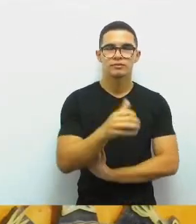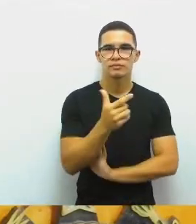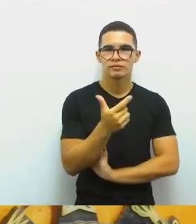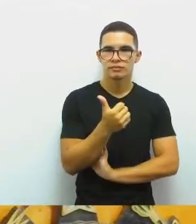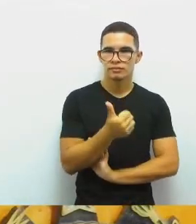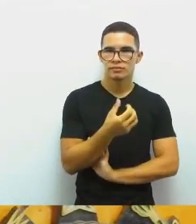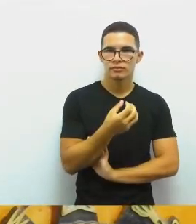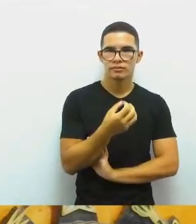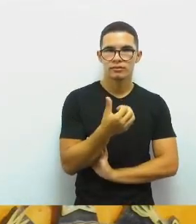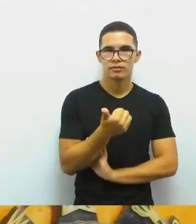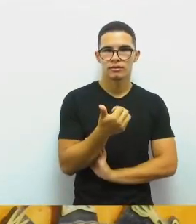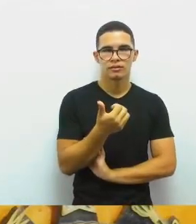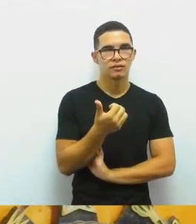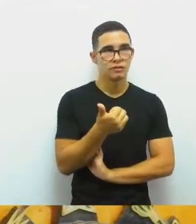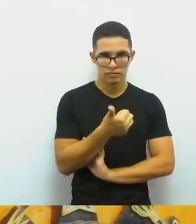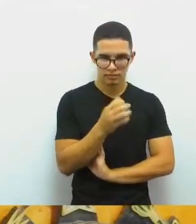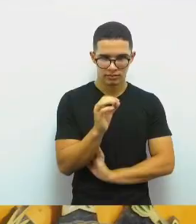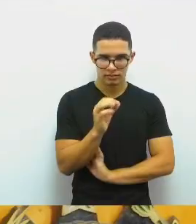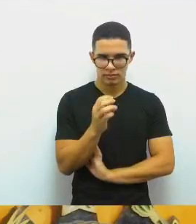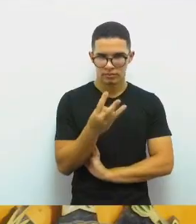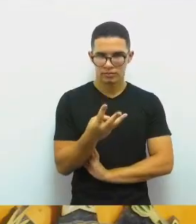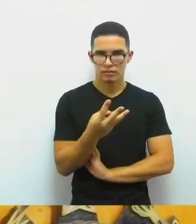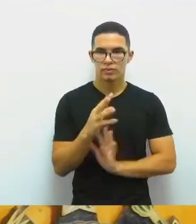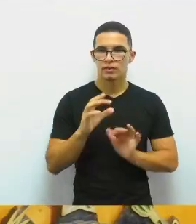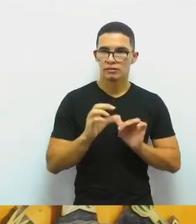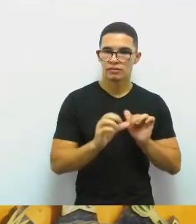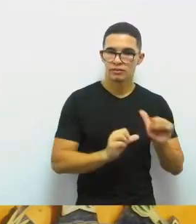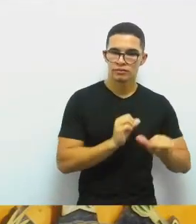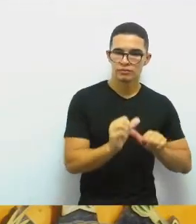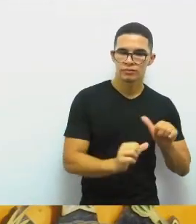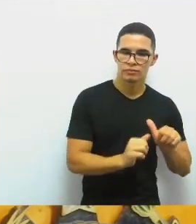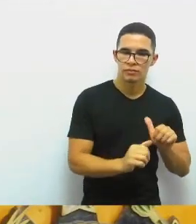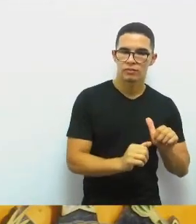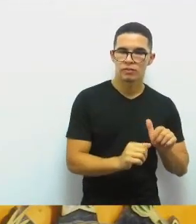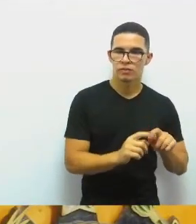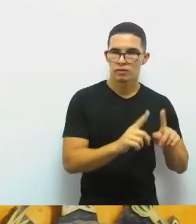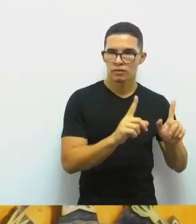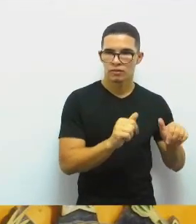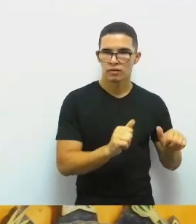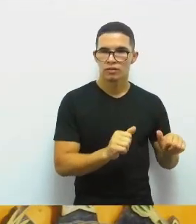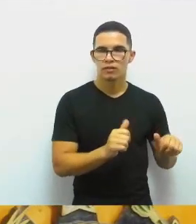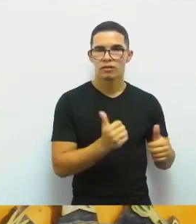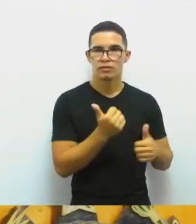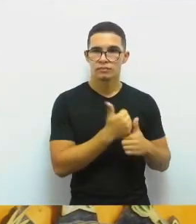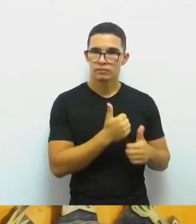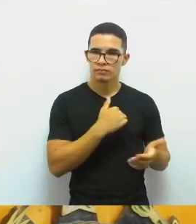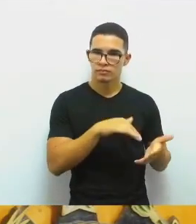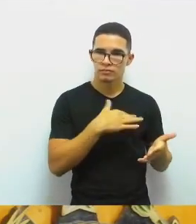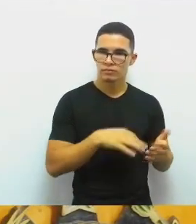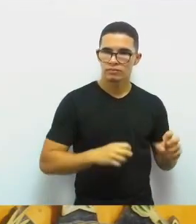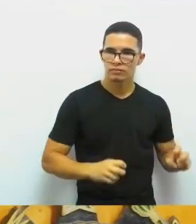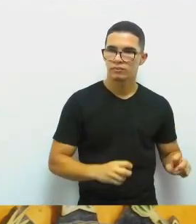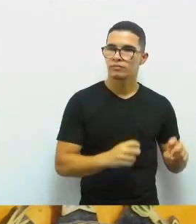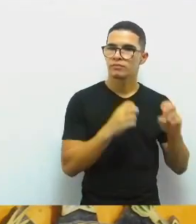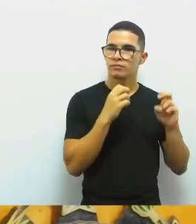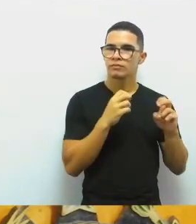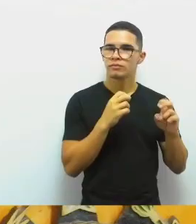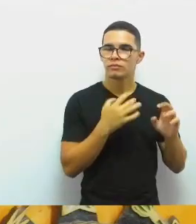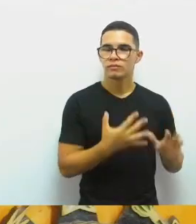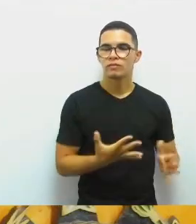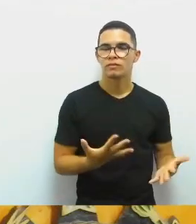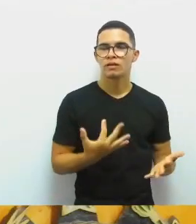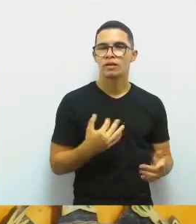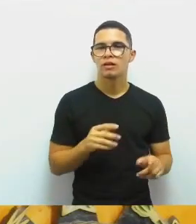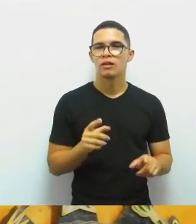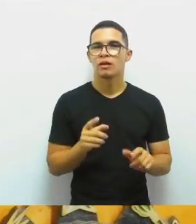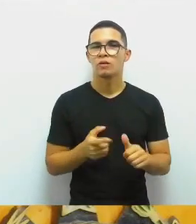mesa diretora, altera a tabela de vencimento dos cargos de assessor parlamentar da Câmara Municipal de Angra dos Reis de Constante, do